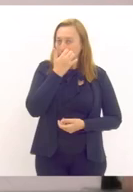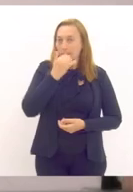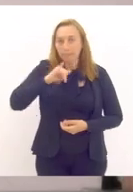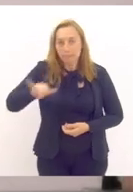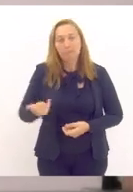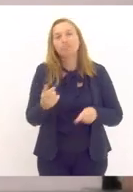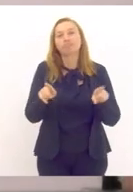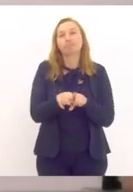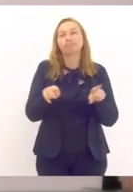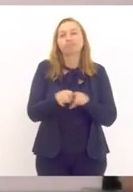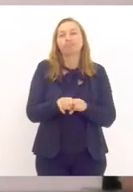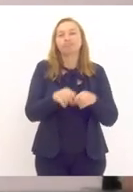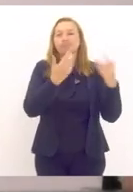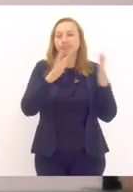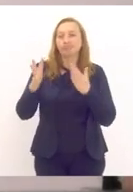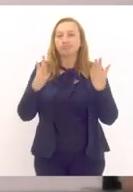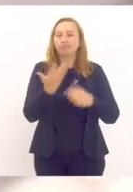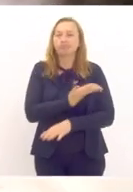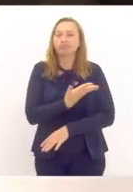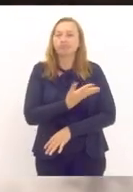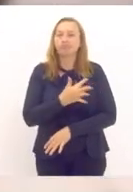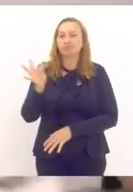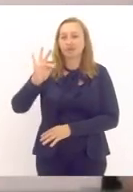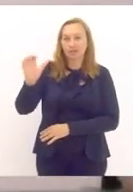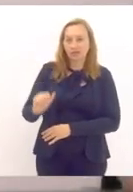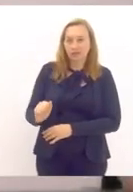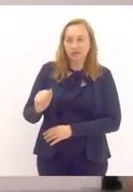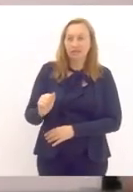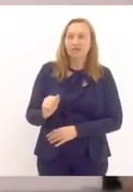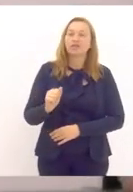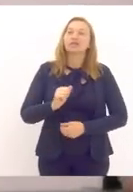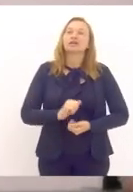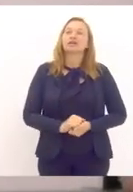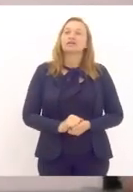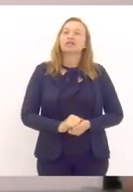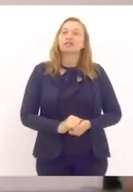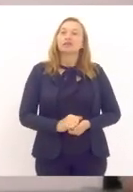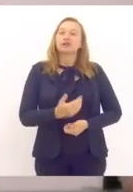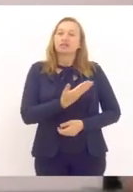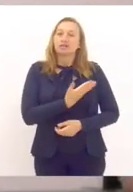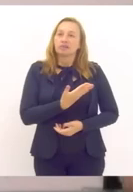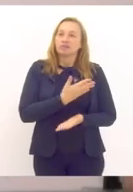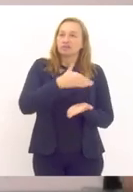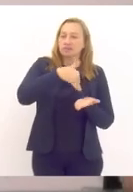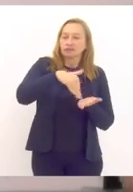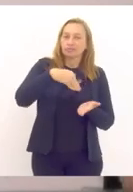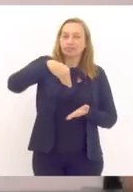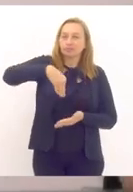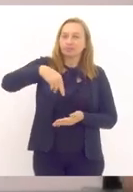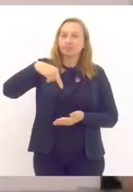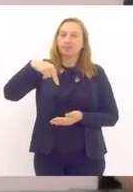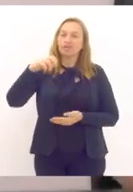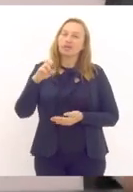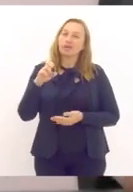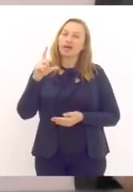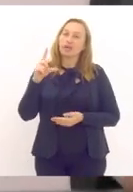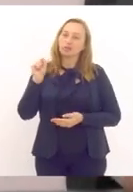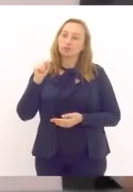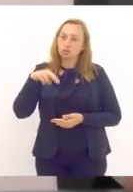aproveitar também e saudar aqui meus colegas de Fazenda, Bruno Schettini, meu colega secretário Nelson,